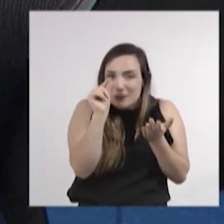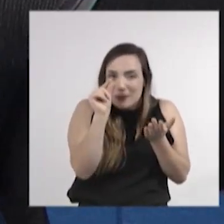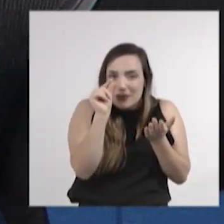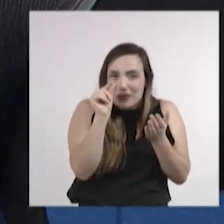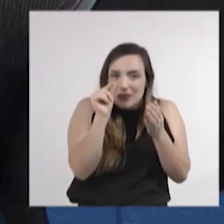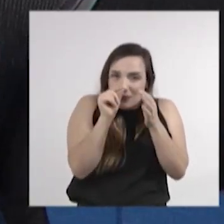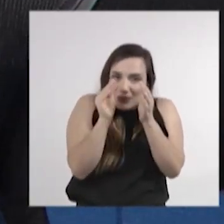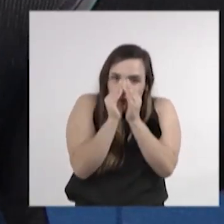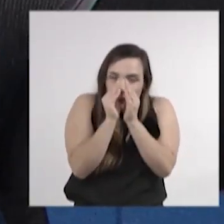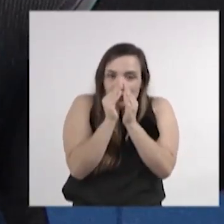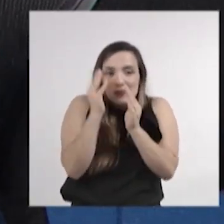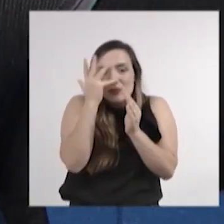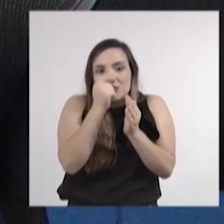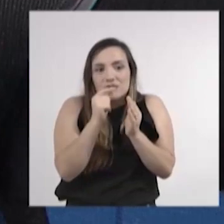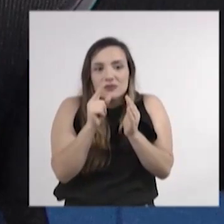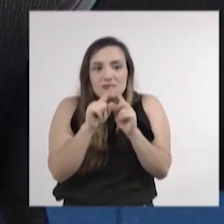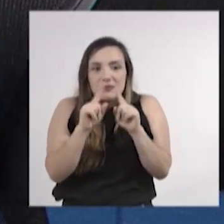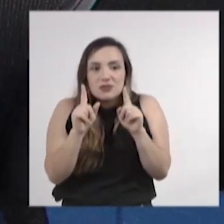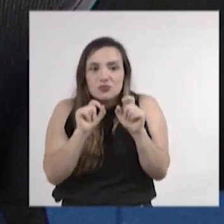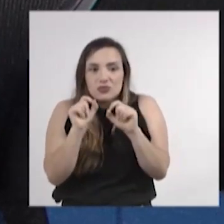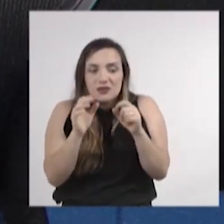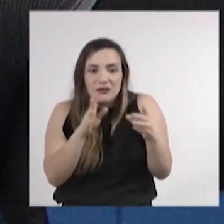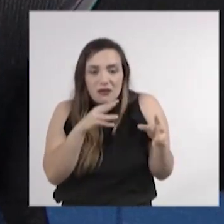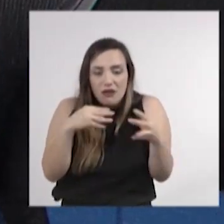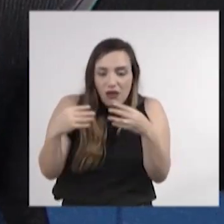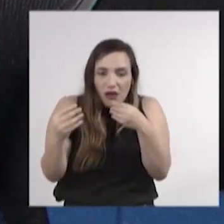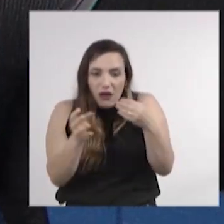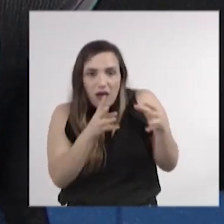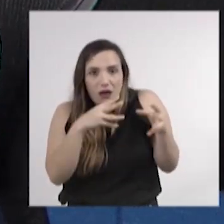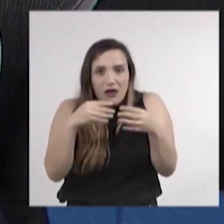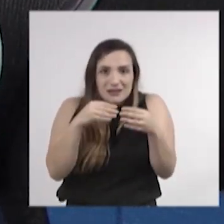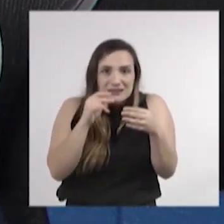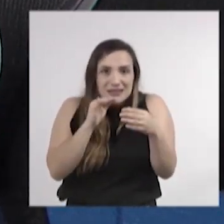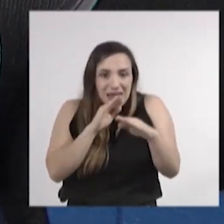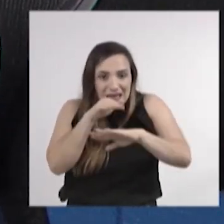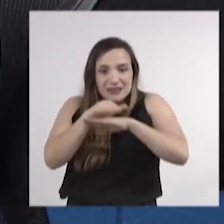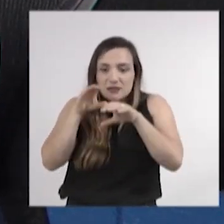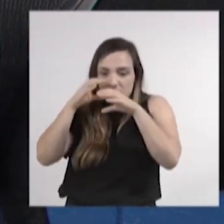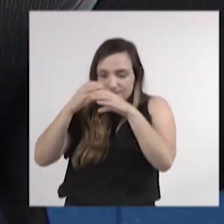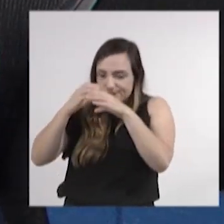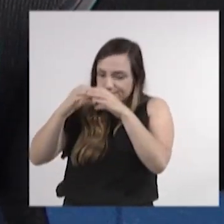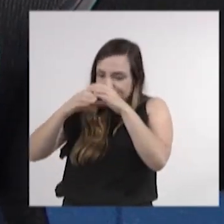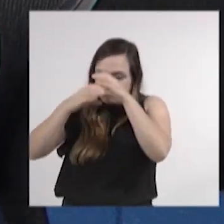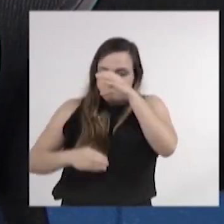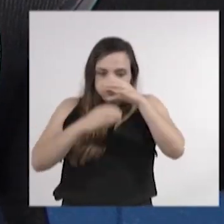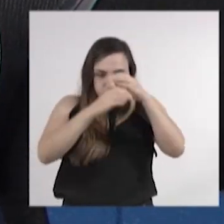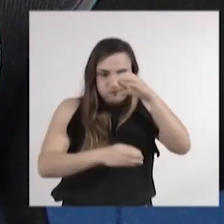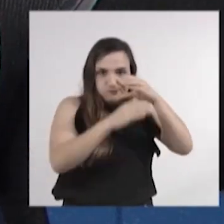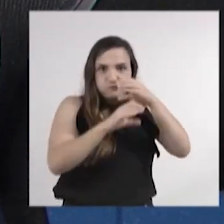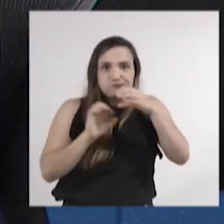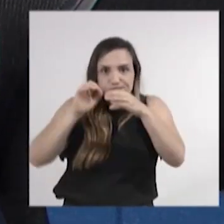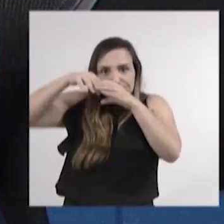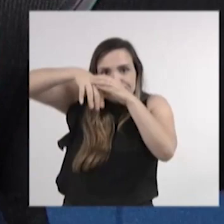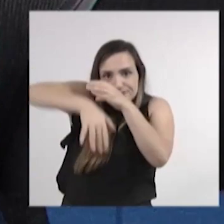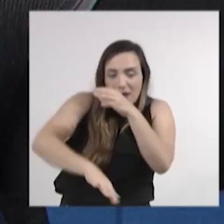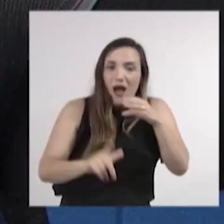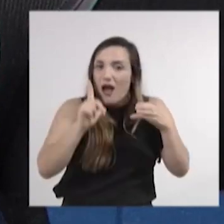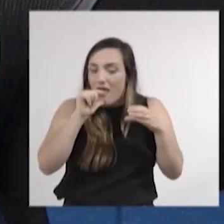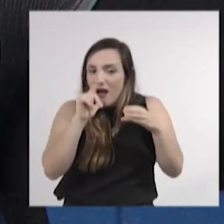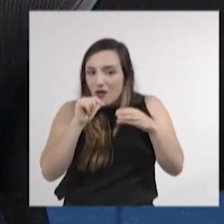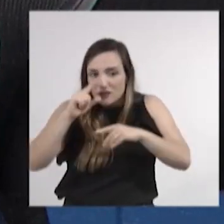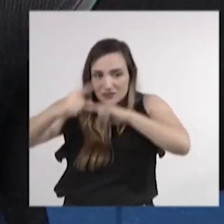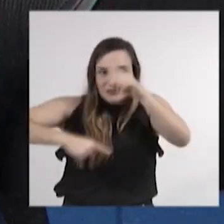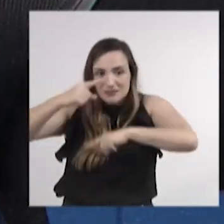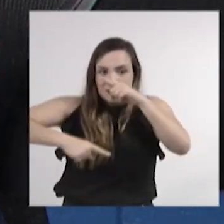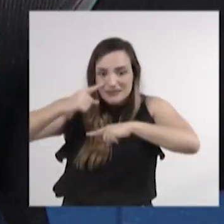grãozinho redondinho, bonitinho, mas ela é angulosa. E quando esse grão entra na tomada d'água, cai na caixa espiral para gerar energia,